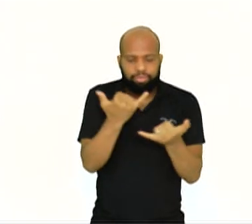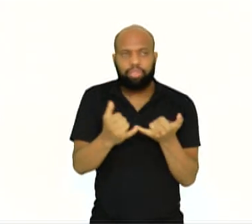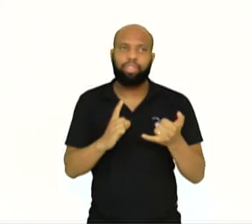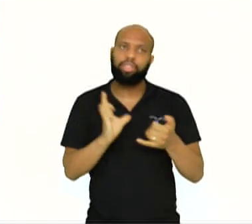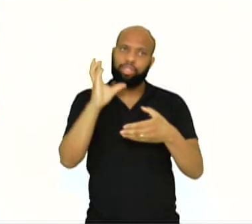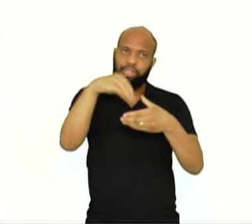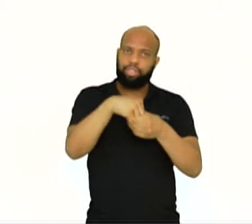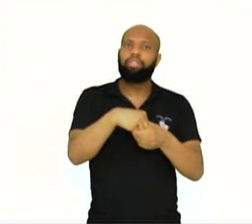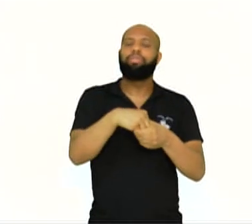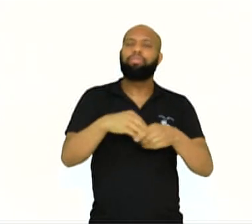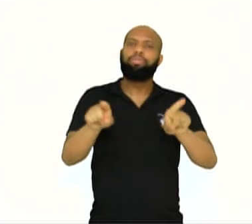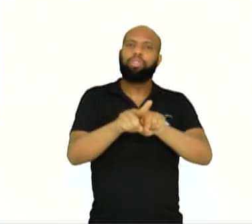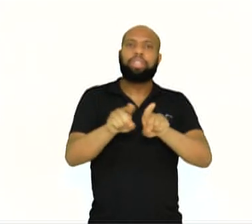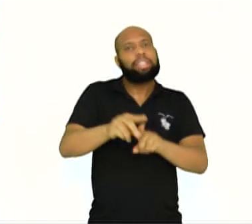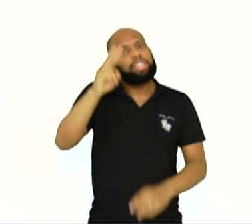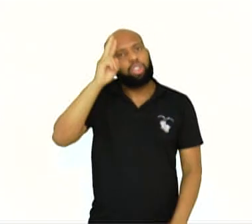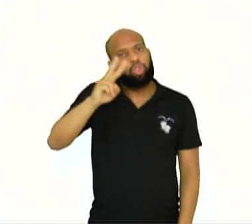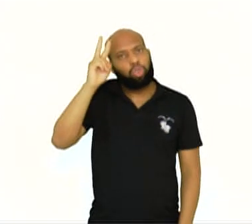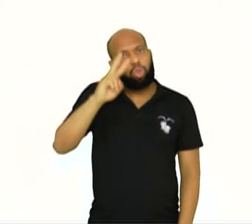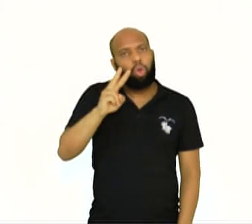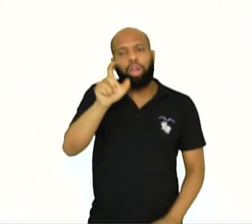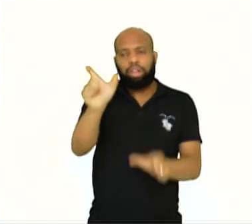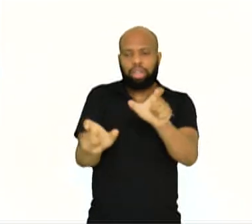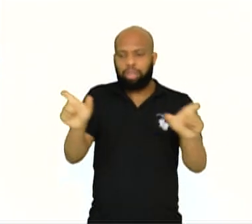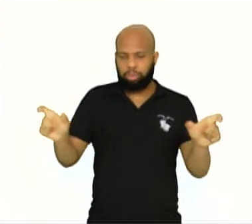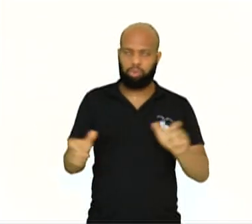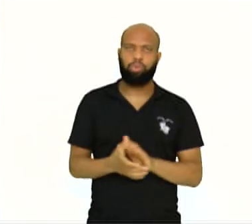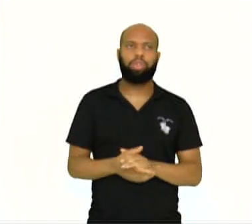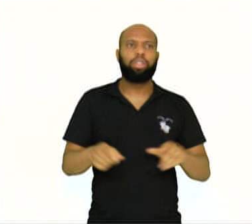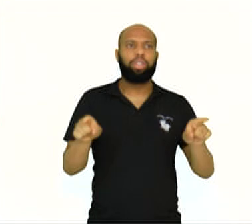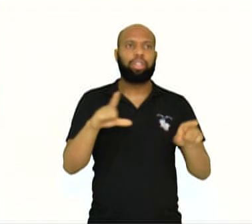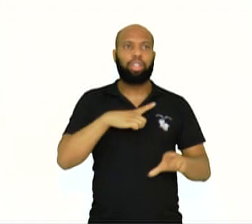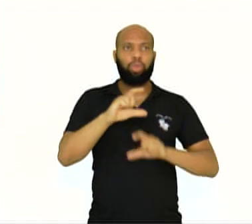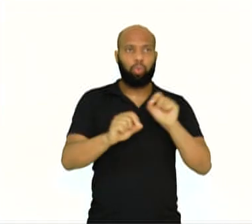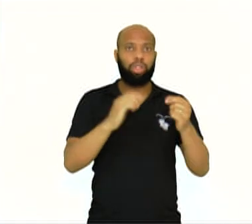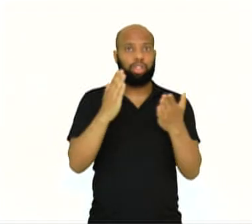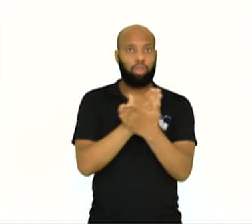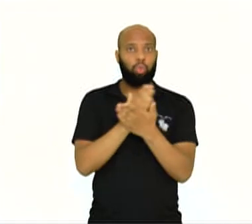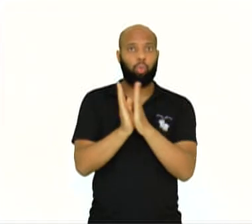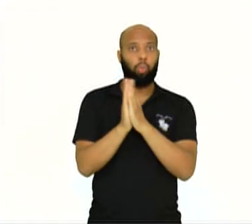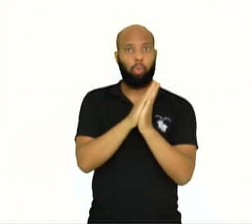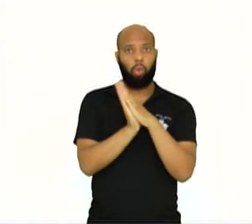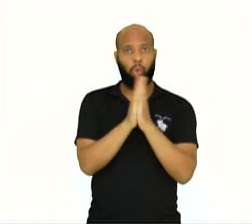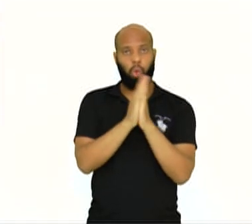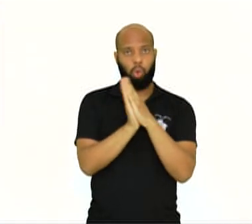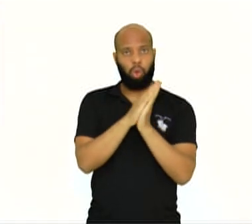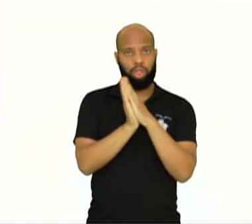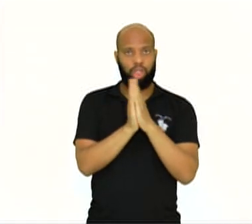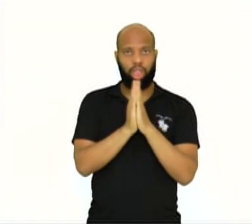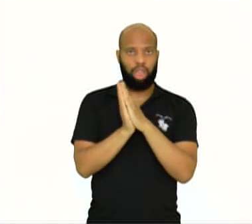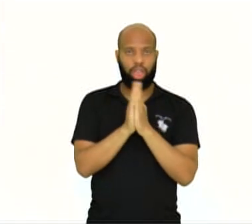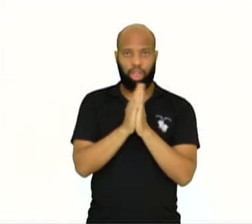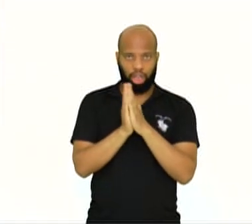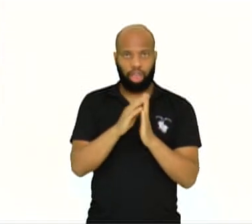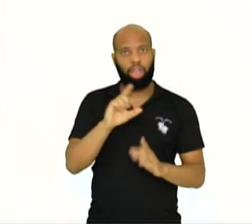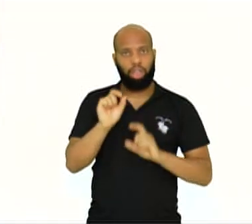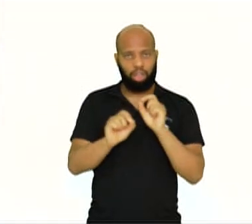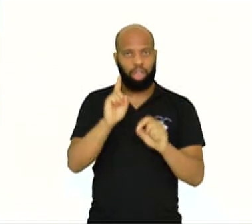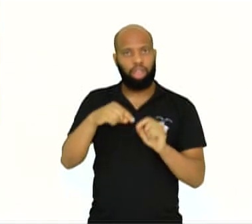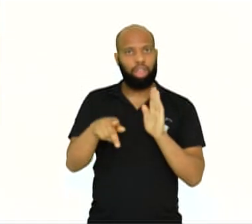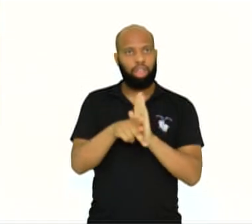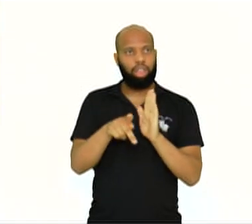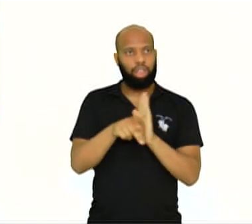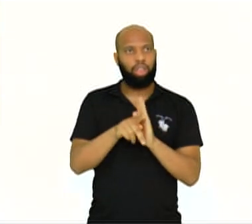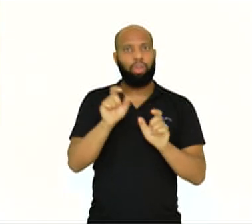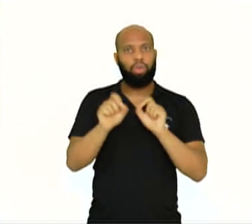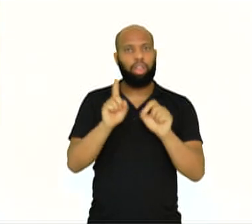fazem parte, da história das pessoas. A gente vai ter aqui algumas bonecas, e essas bonecas elas são bonecas de pano, ou seja,